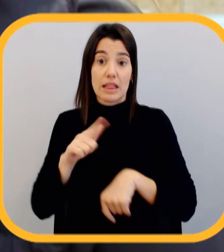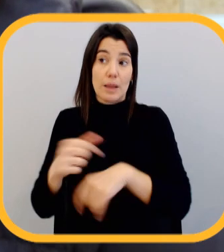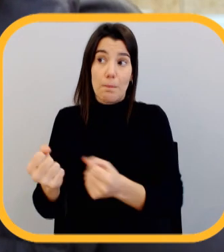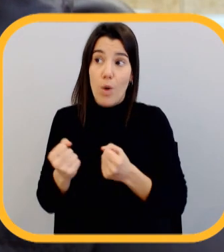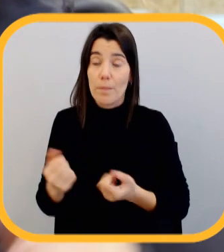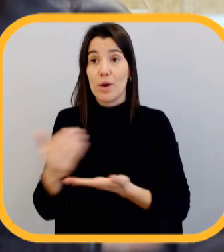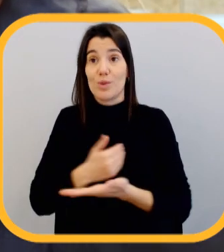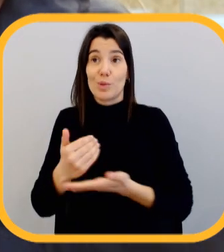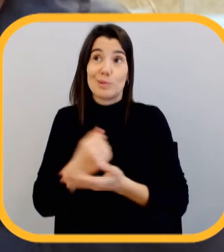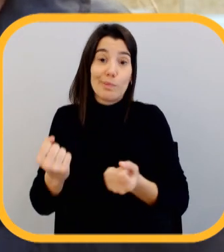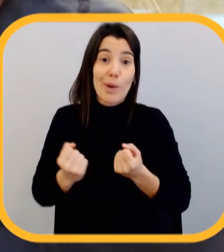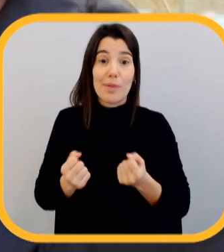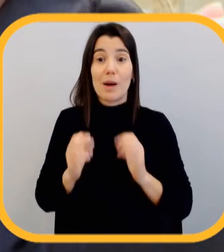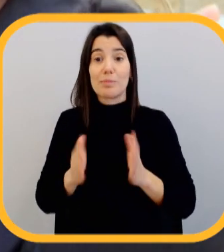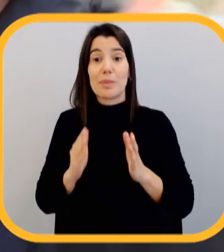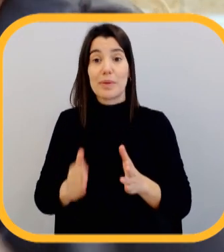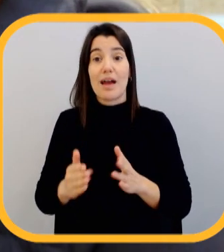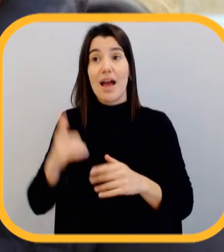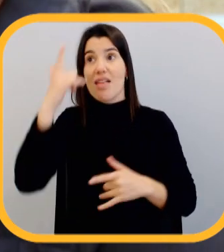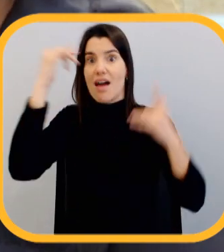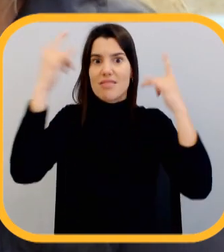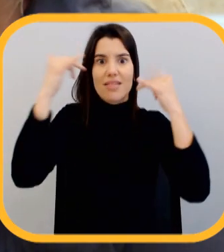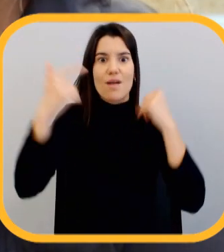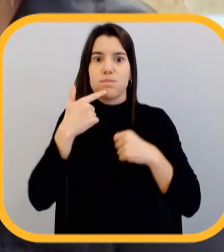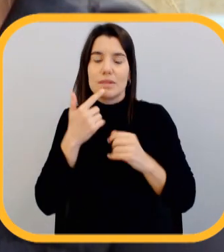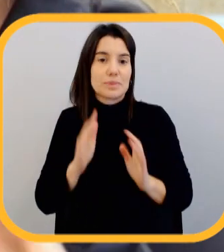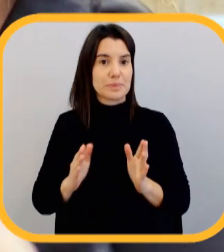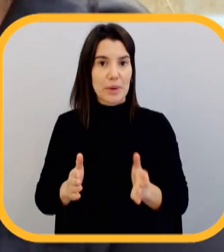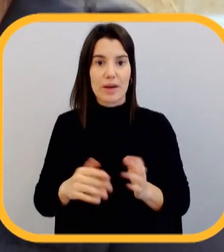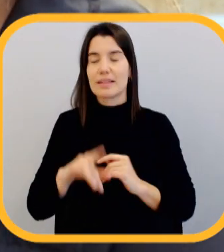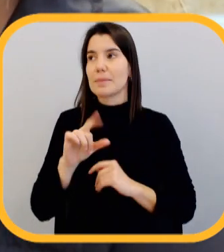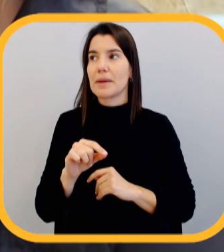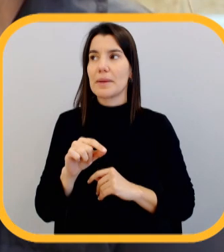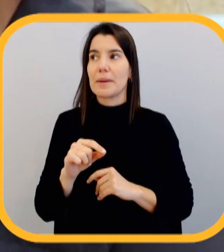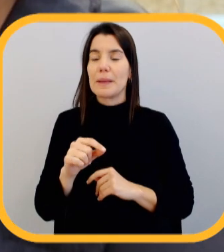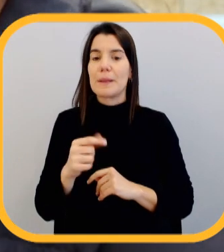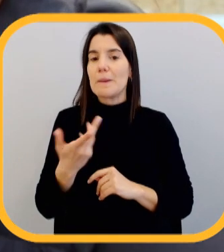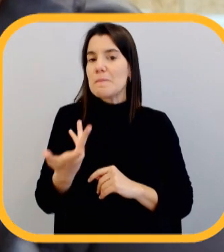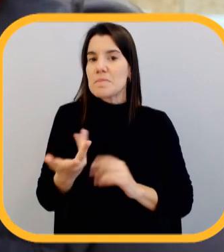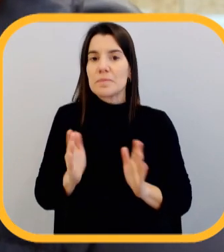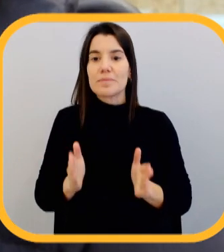poupa recursos, não precisas ter grande criatividade, não precisas de ter